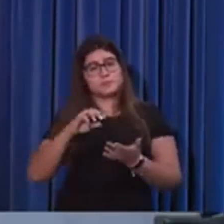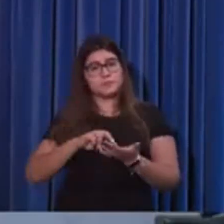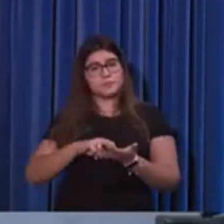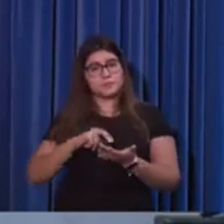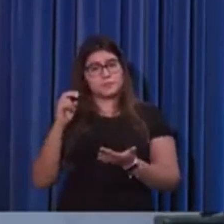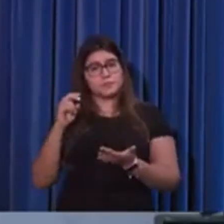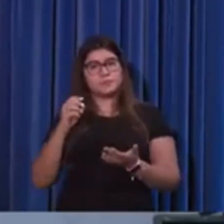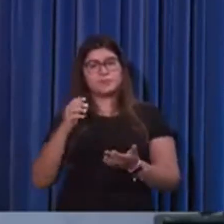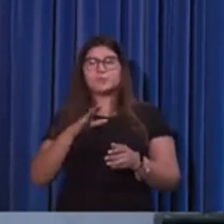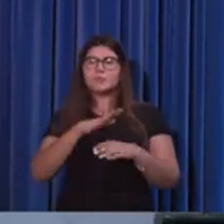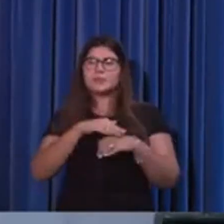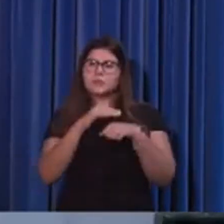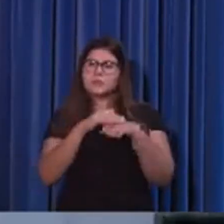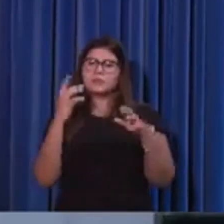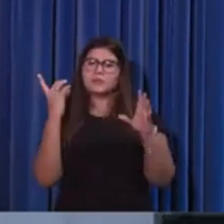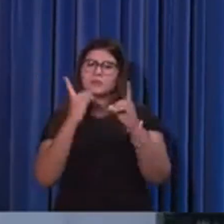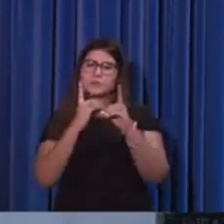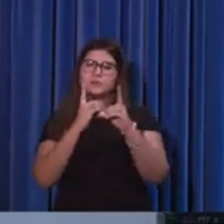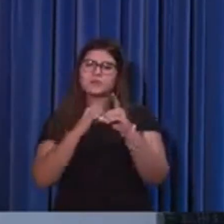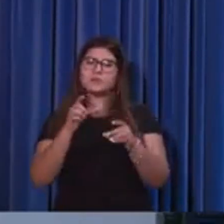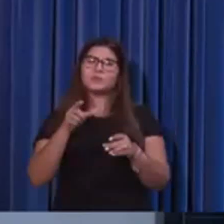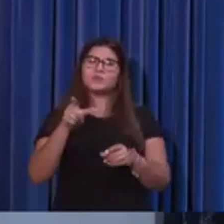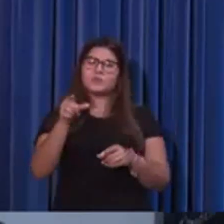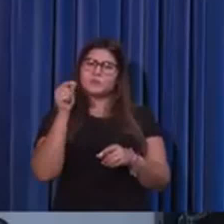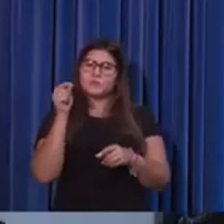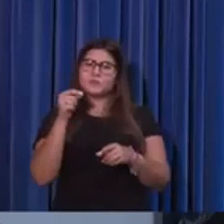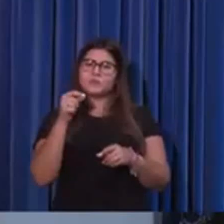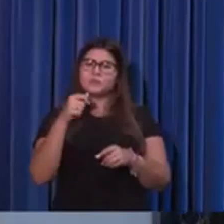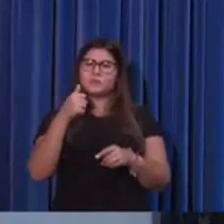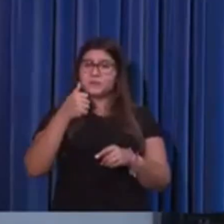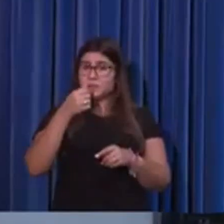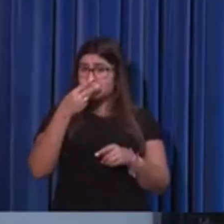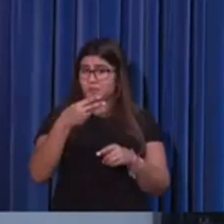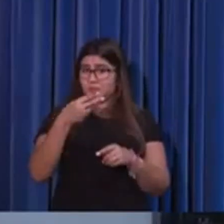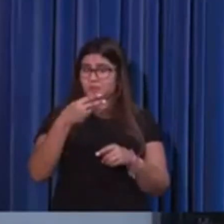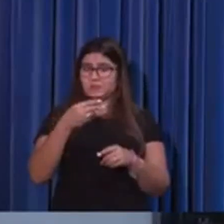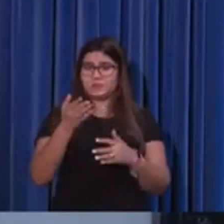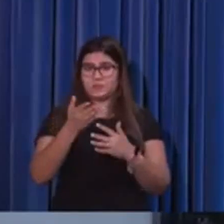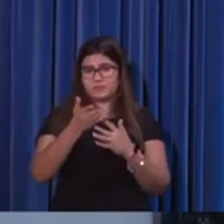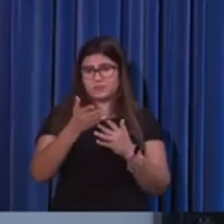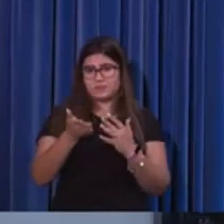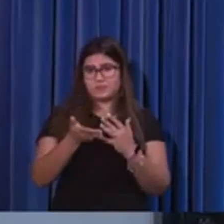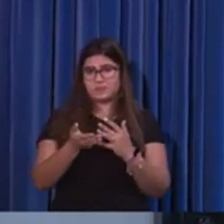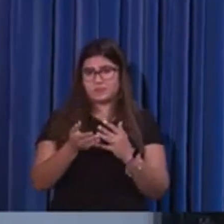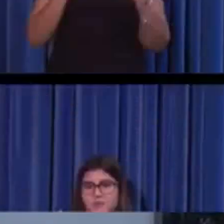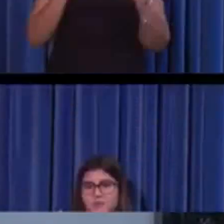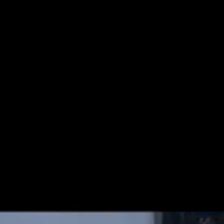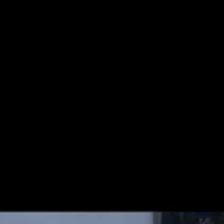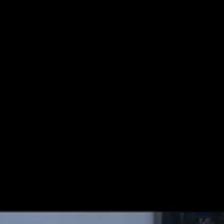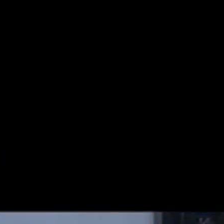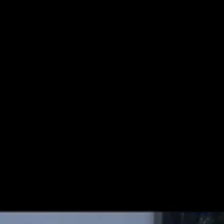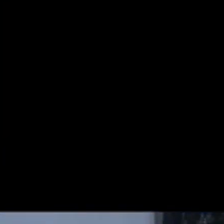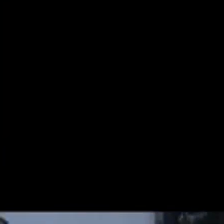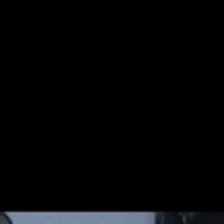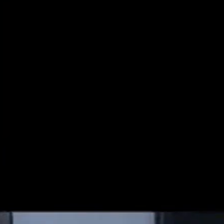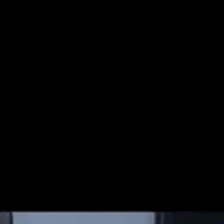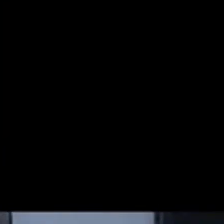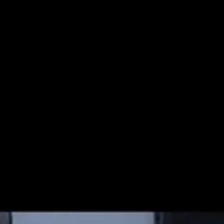escolheu 12 entre eles. Você já parou para se perguntar por que